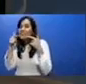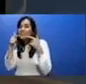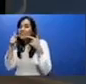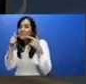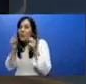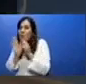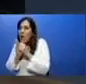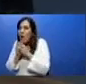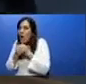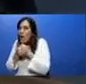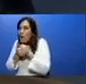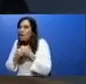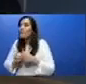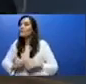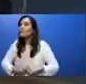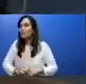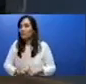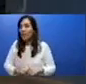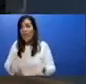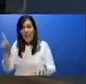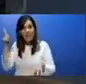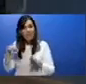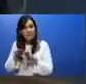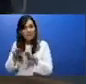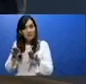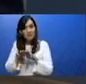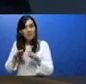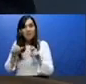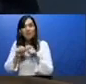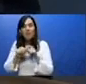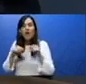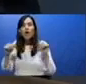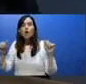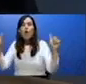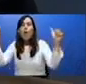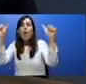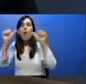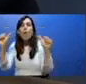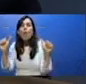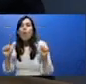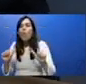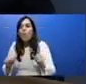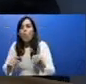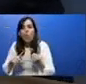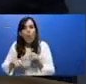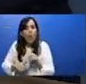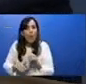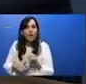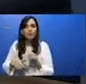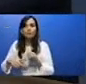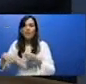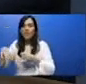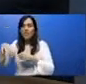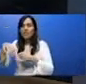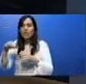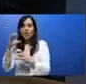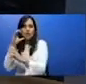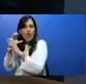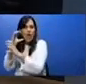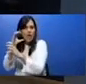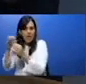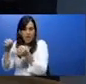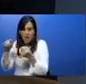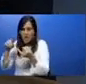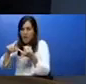também atuou como escultor, engenheiro, arquiteto e fez